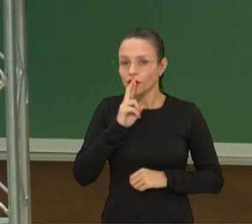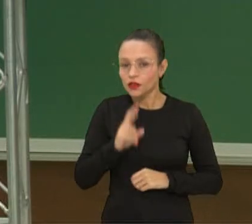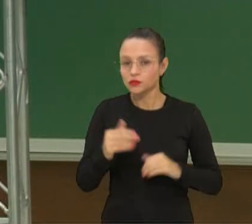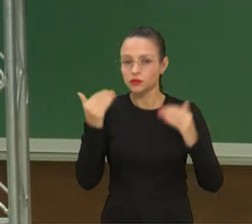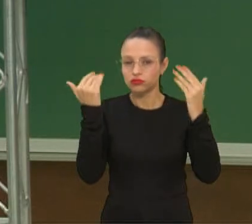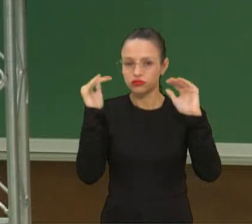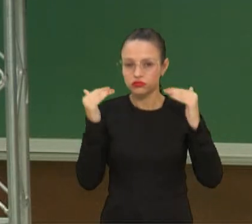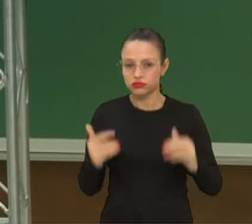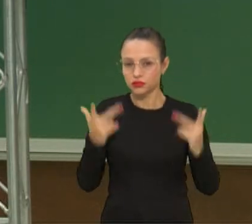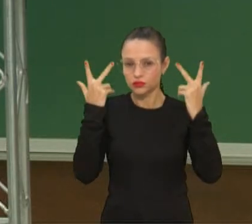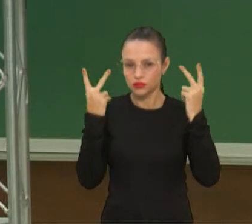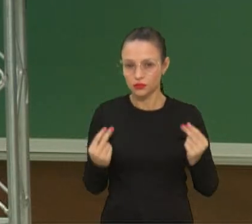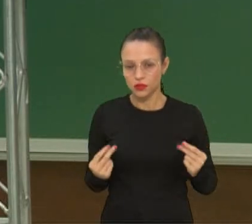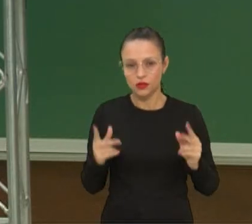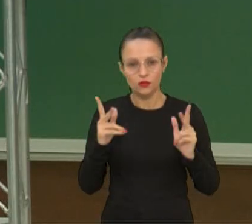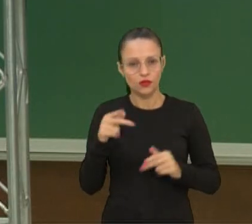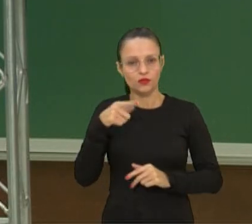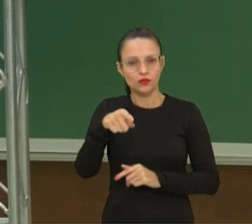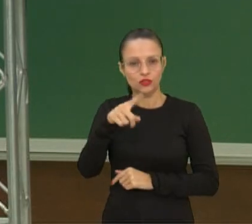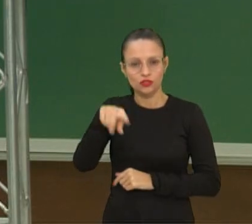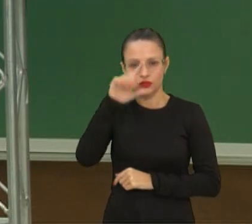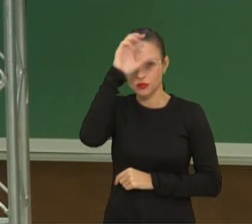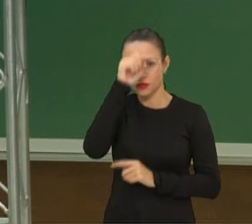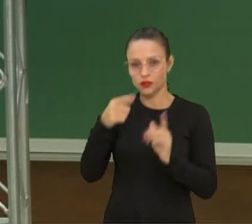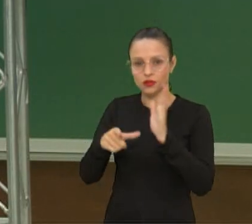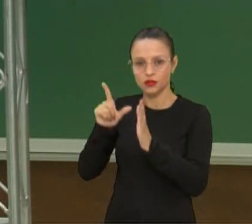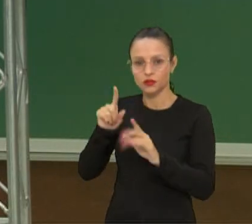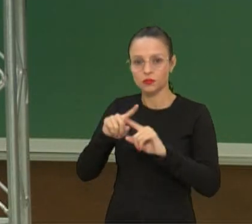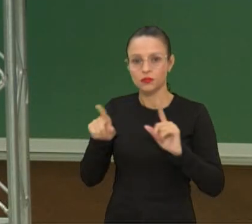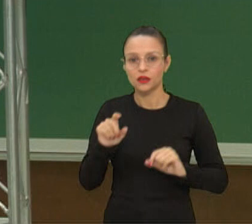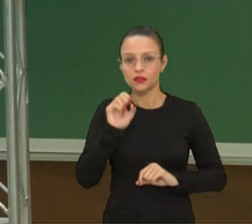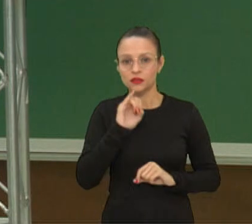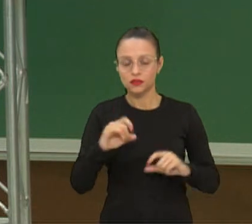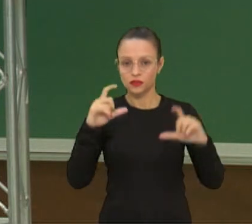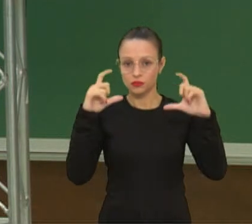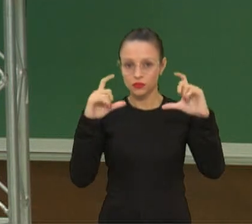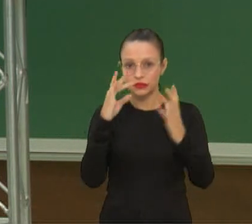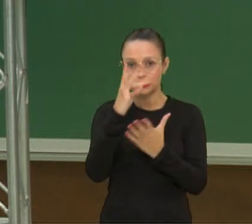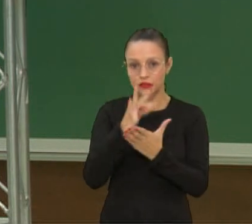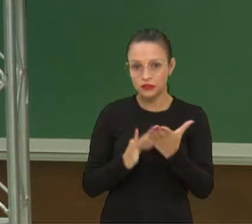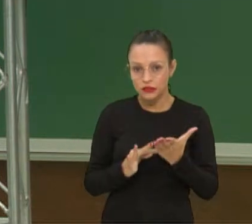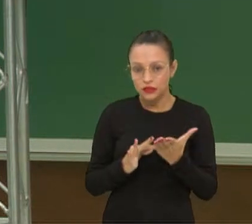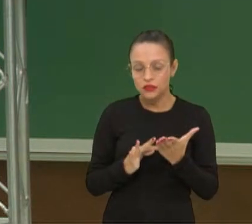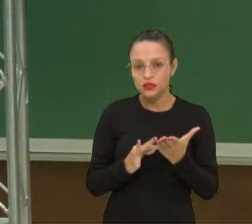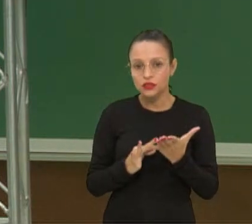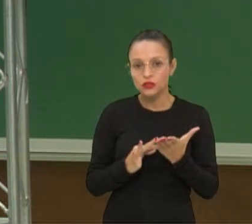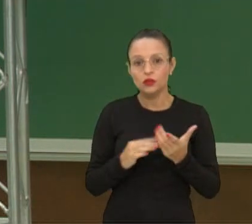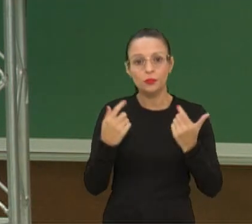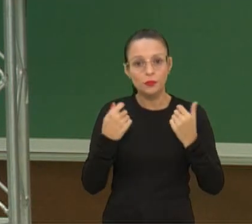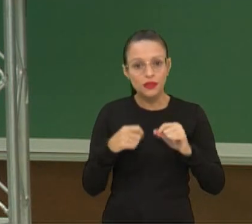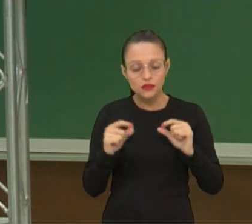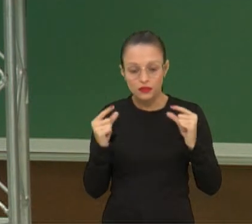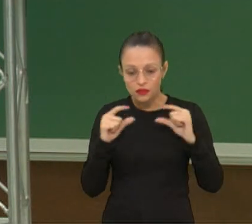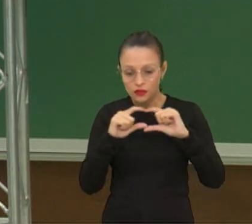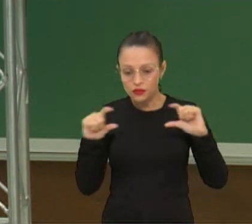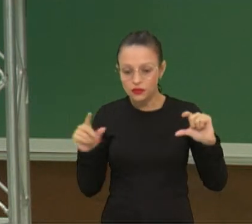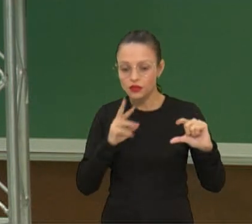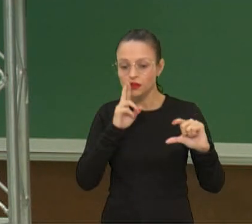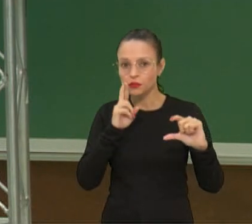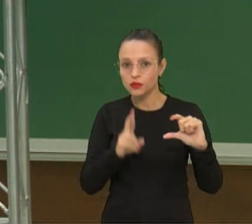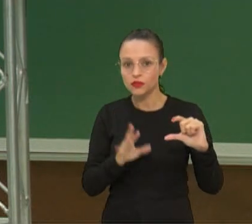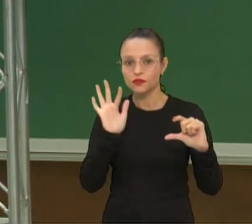outros procedimentos que nós já estudamos antes, mas se você estiver resolvendo uma situação, um problema, você precisa escrever a resposta no final, porque o teu problema